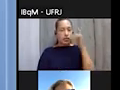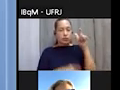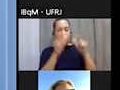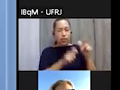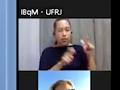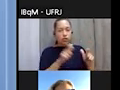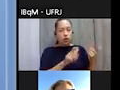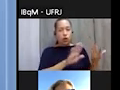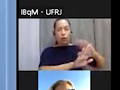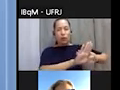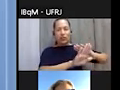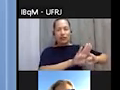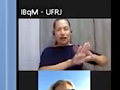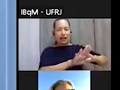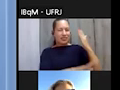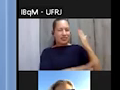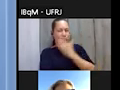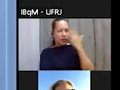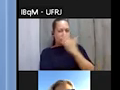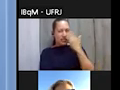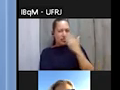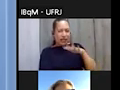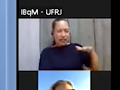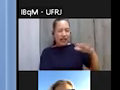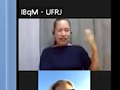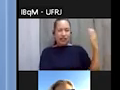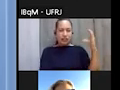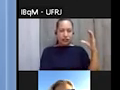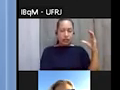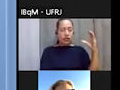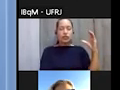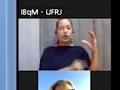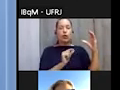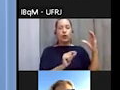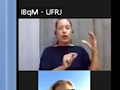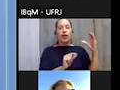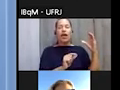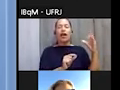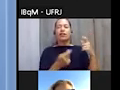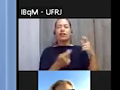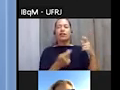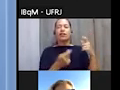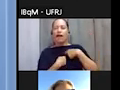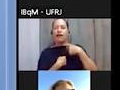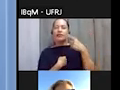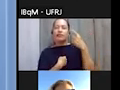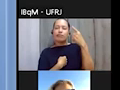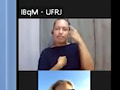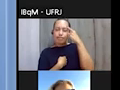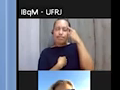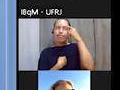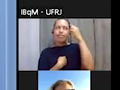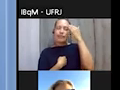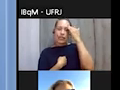ciência faz com que a gente tenha uma ciência que não tem integridade